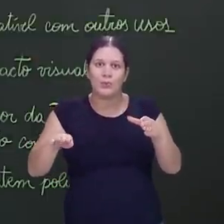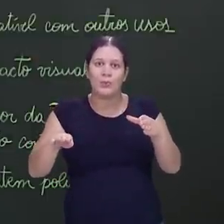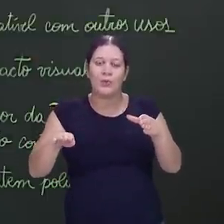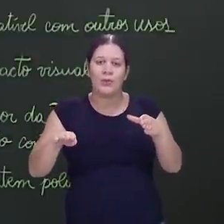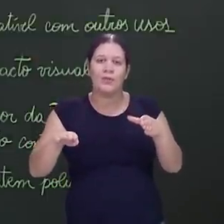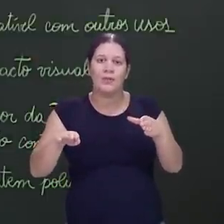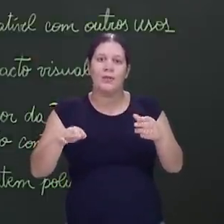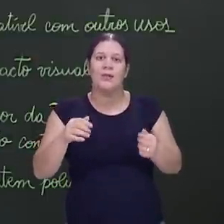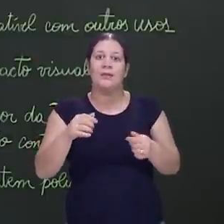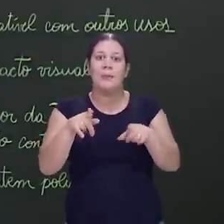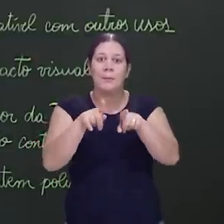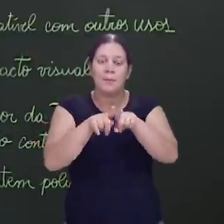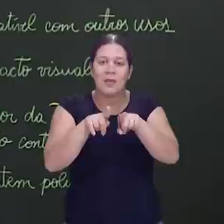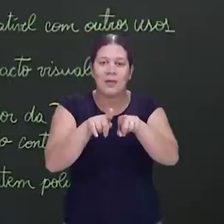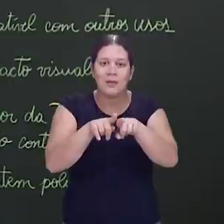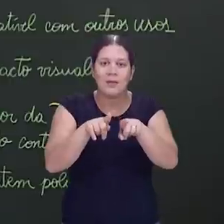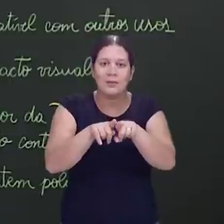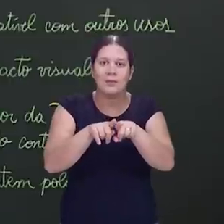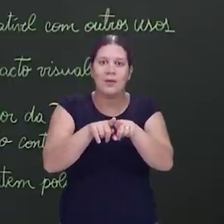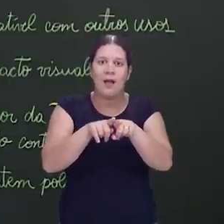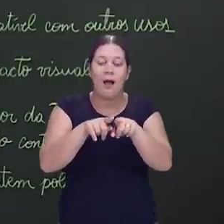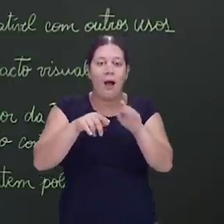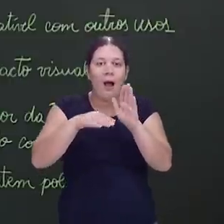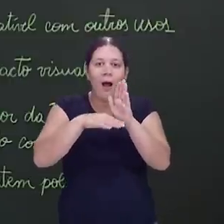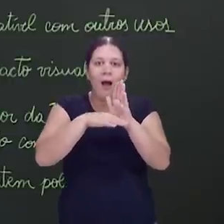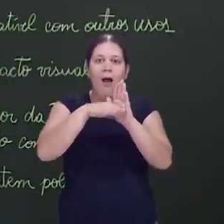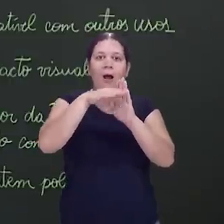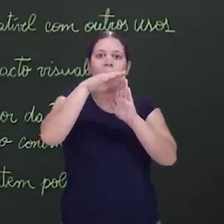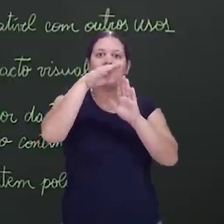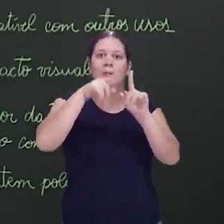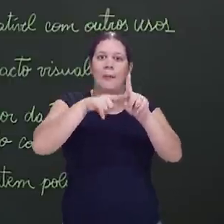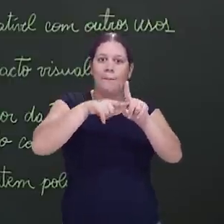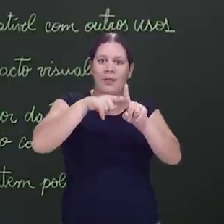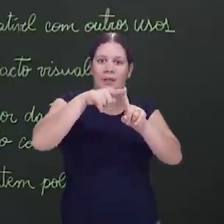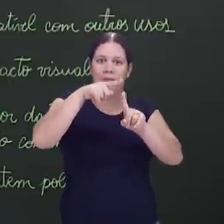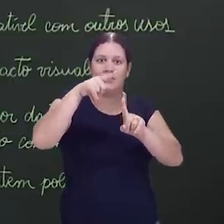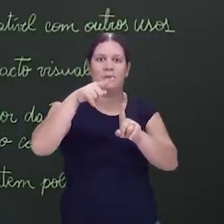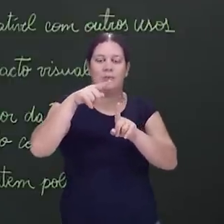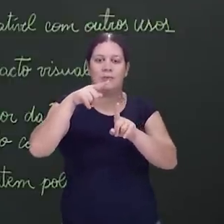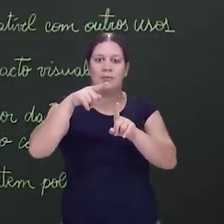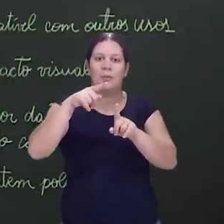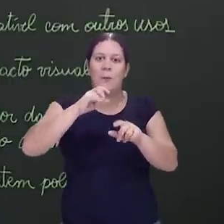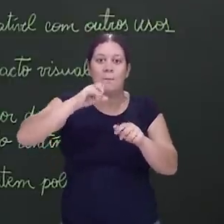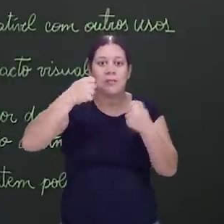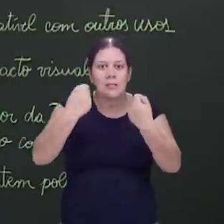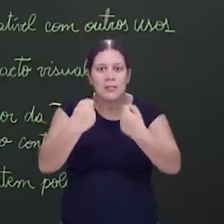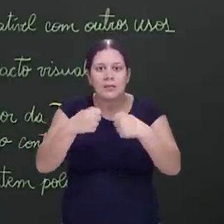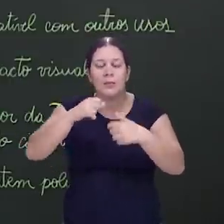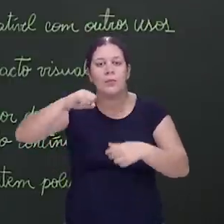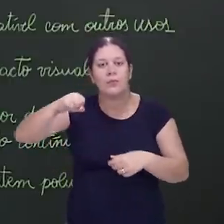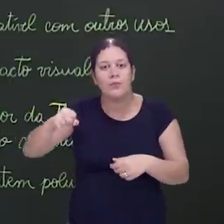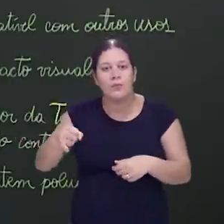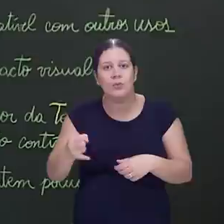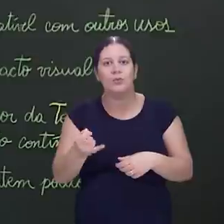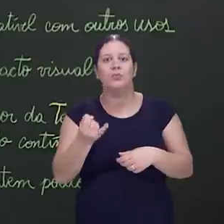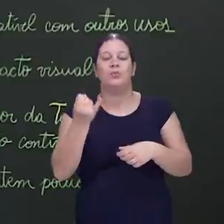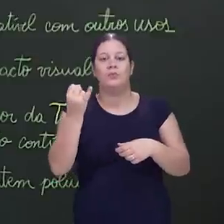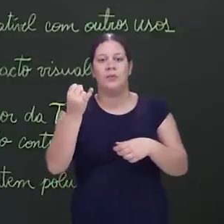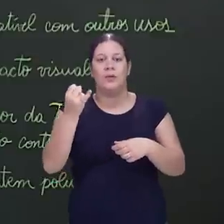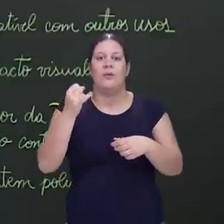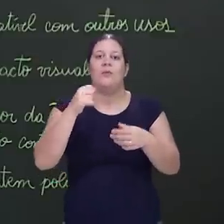Esse manto com rochas em altíssima temperatura. Então nesses locais o que se faz é um aproveitamento, tanto